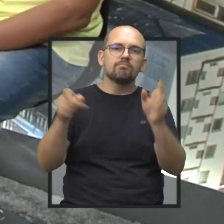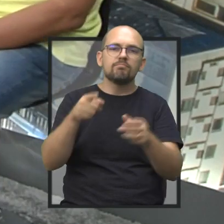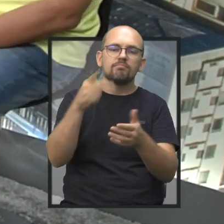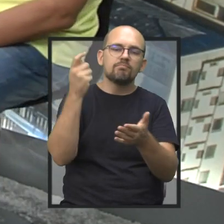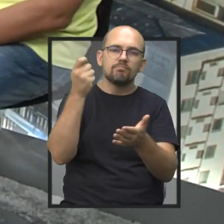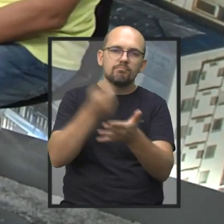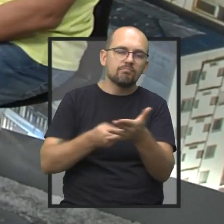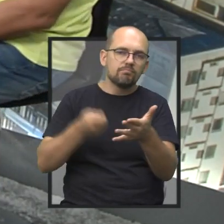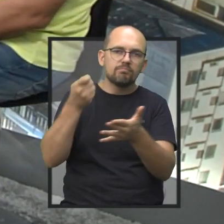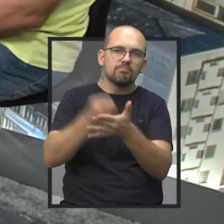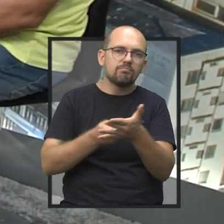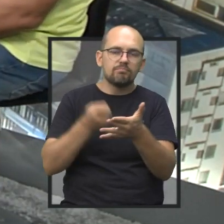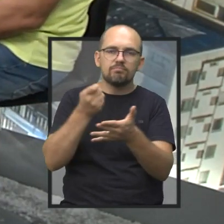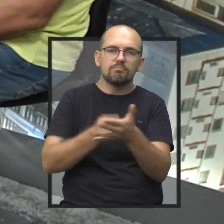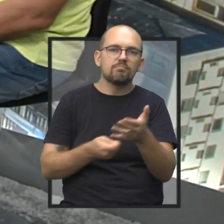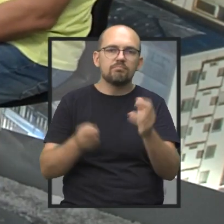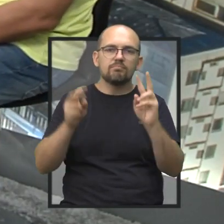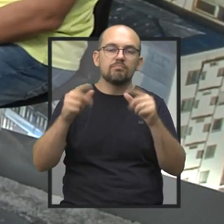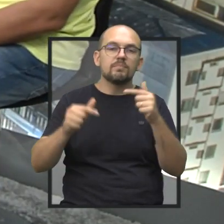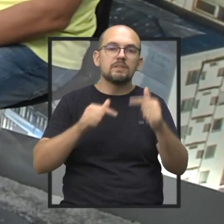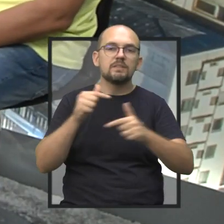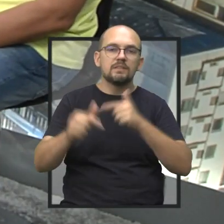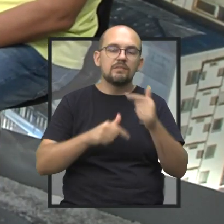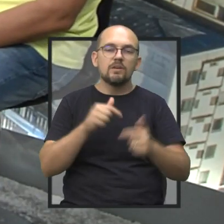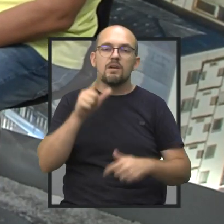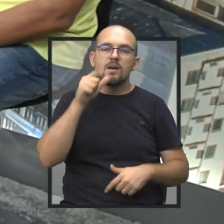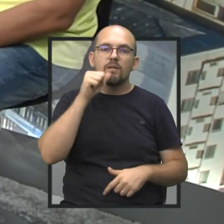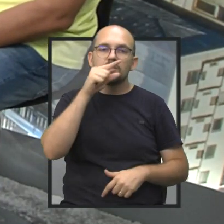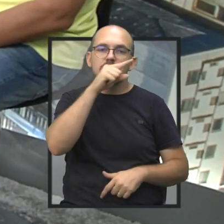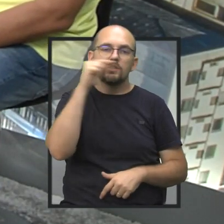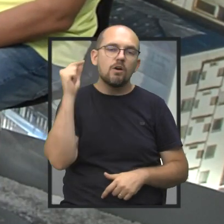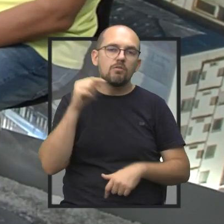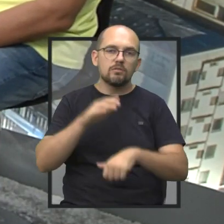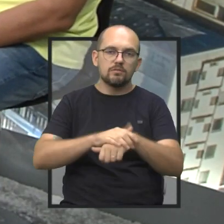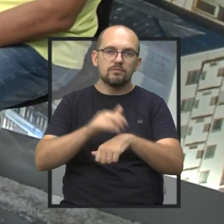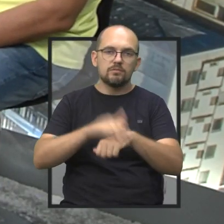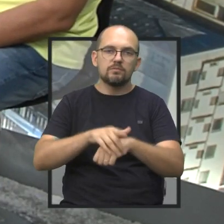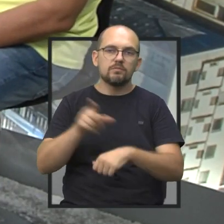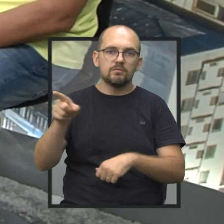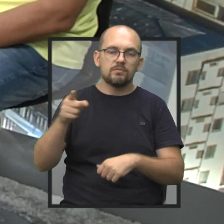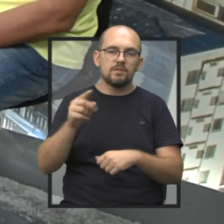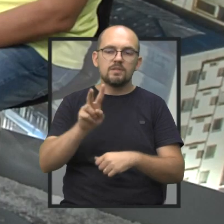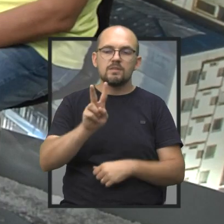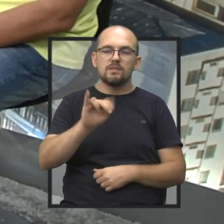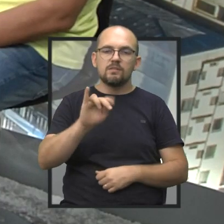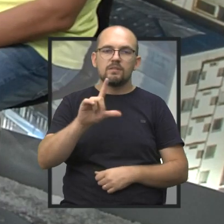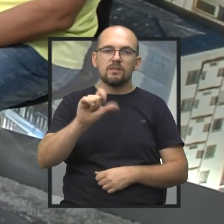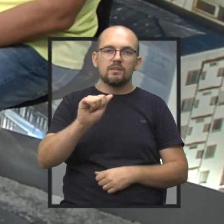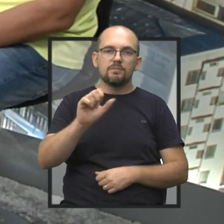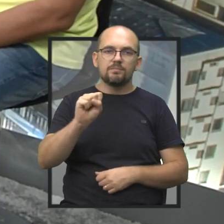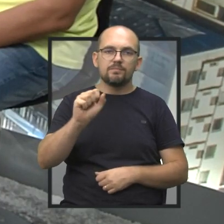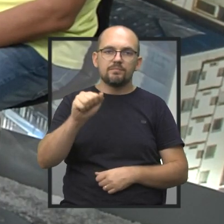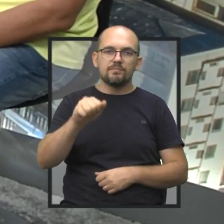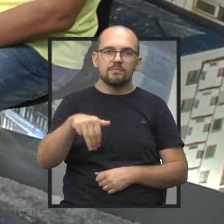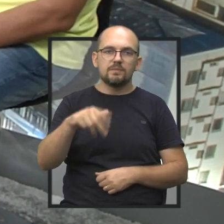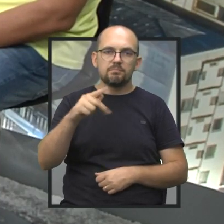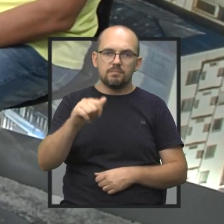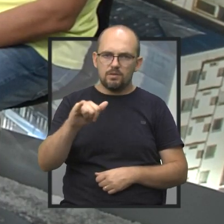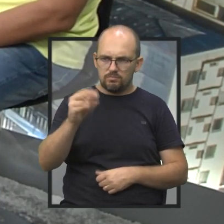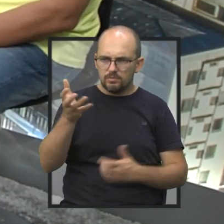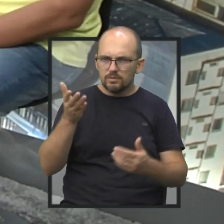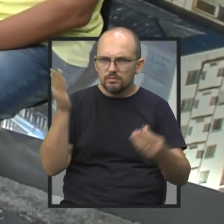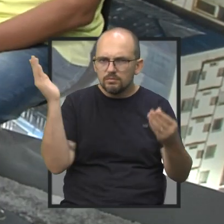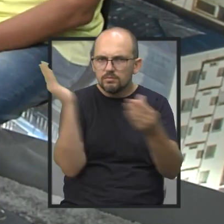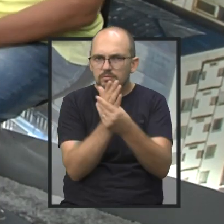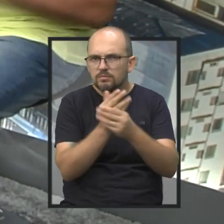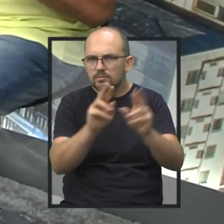luta com relação ao serviço que a Águas de Jaú tem feito ali na Vila Sampaio. O senhor pretende ir para a